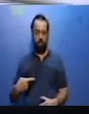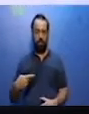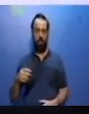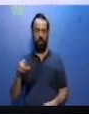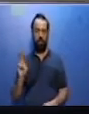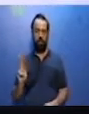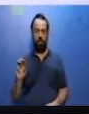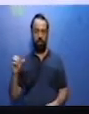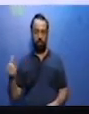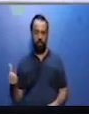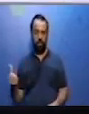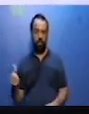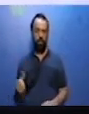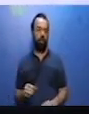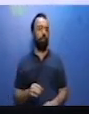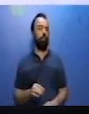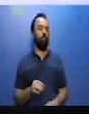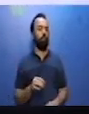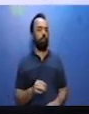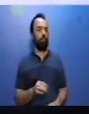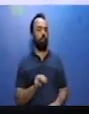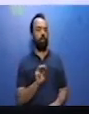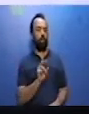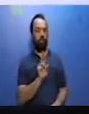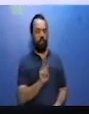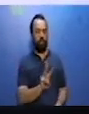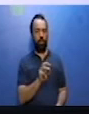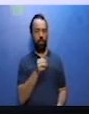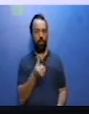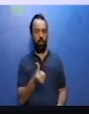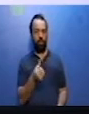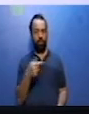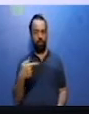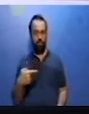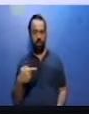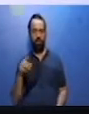a zero agora delta zero